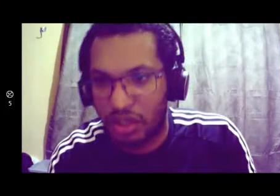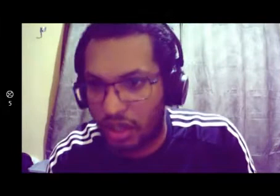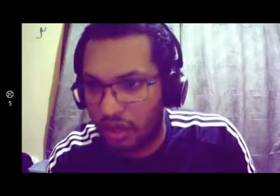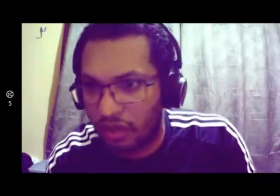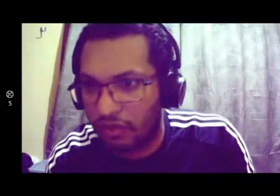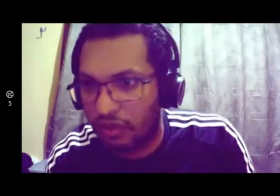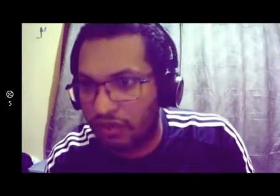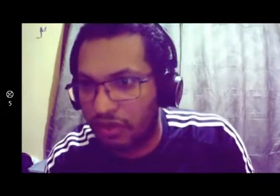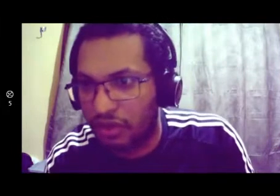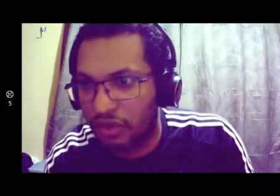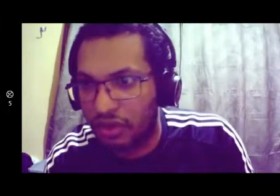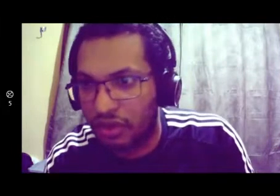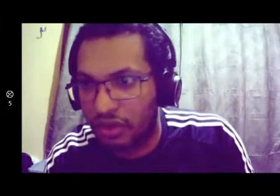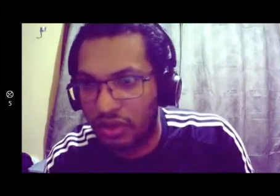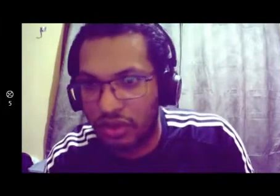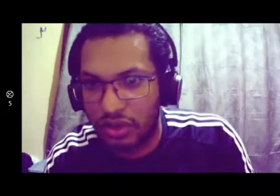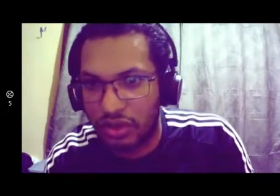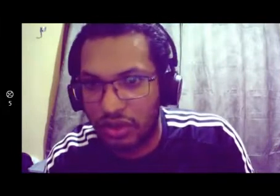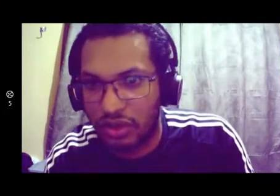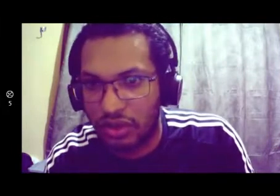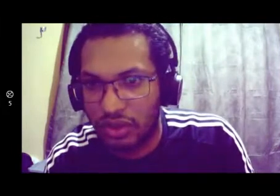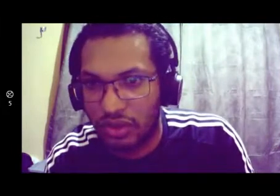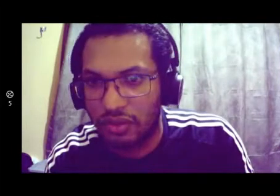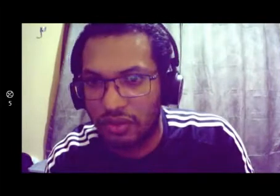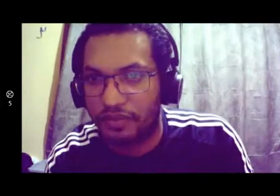Deixa eu ver se foi todos.